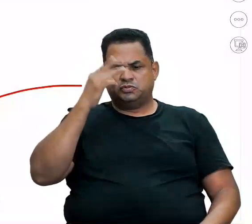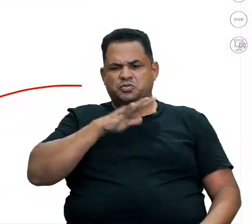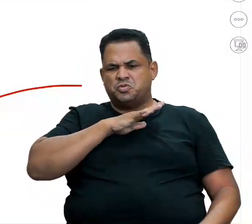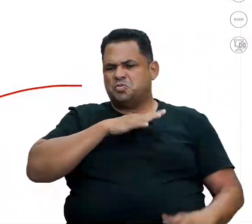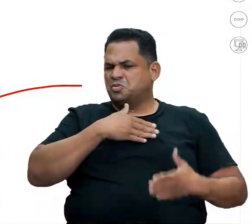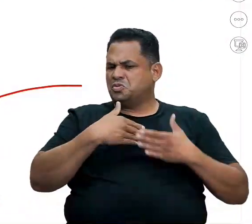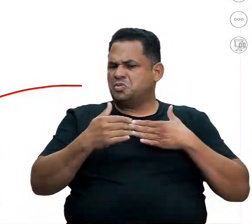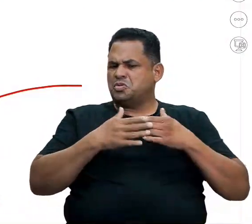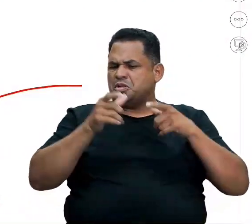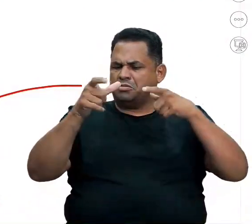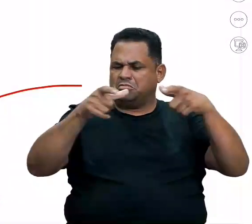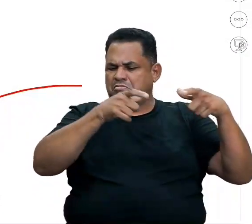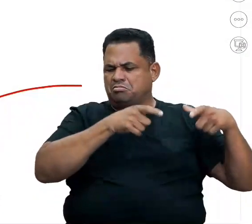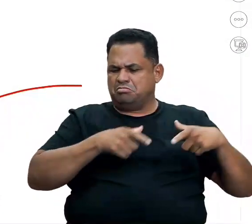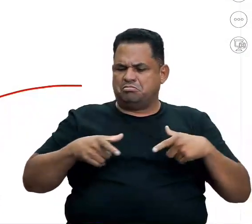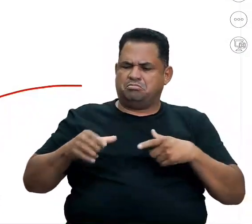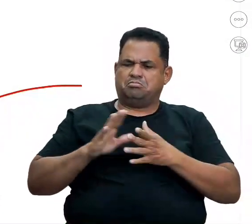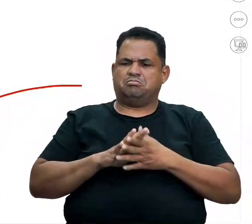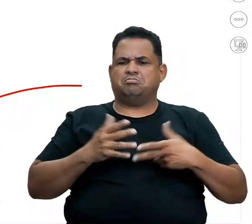com éticas